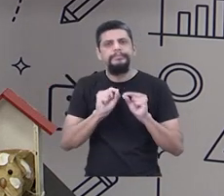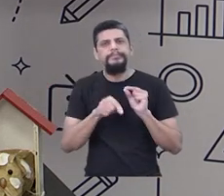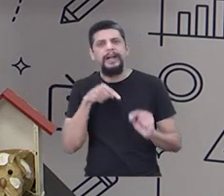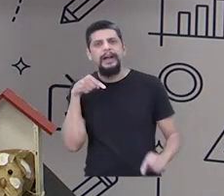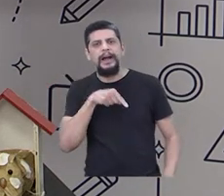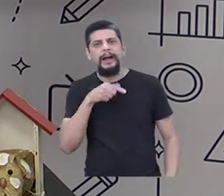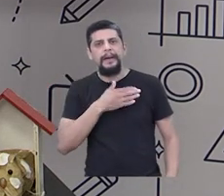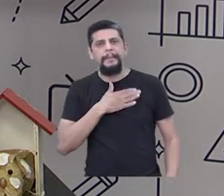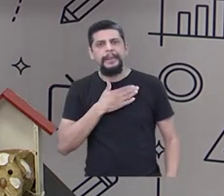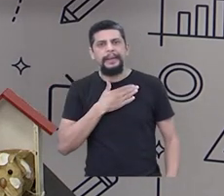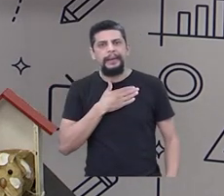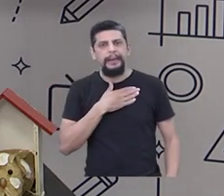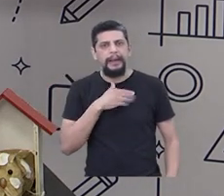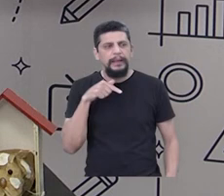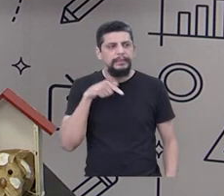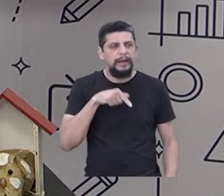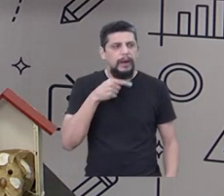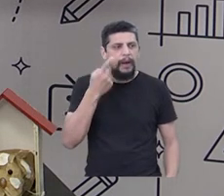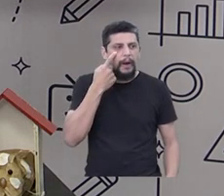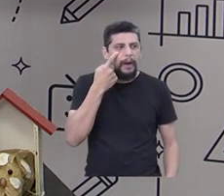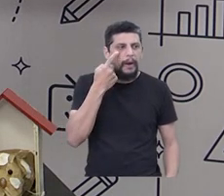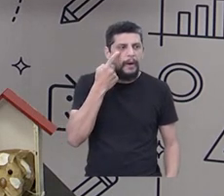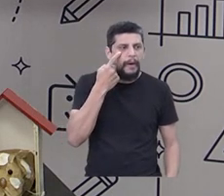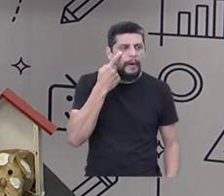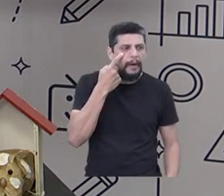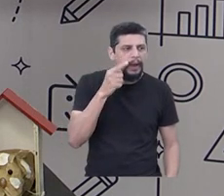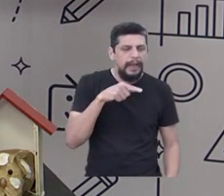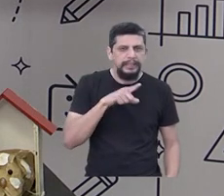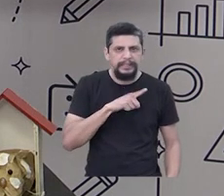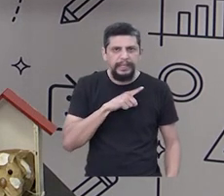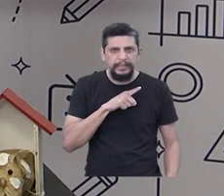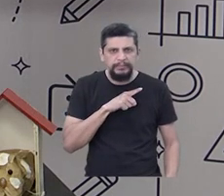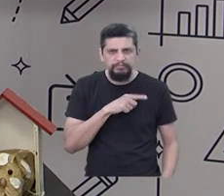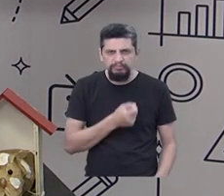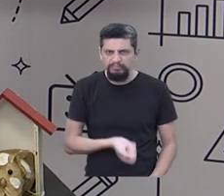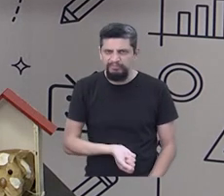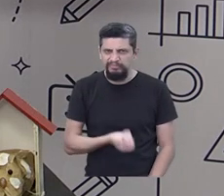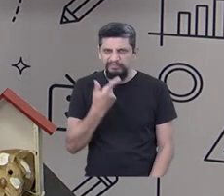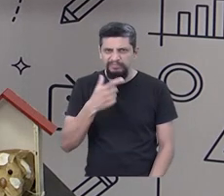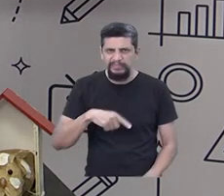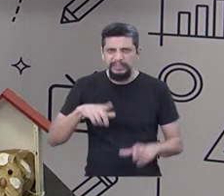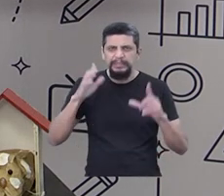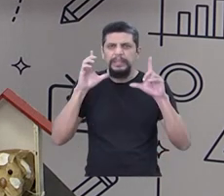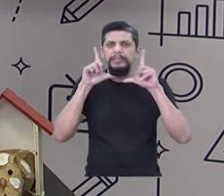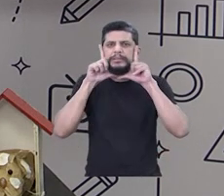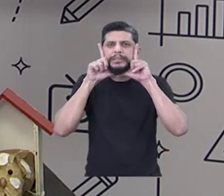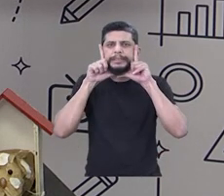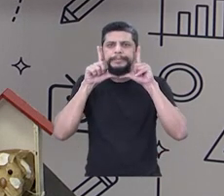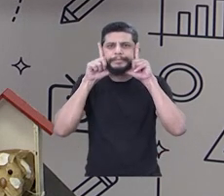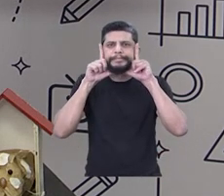gente, a minha topeira, olhem bem lá. Ela não tem algo estranho na cabeça dela?